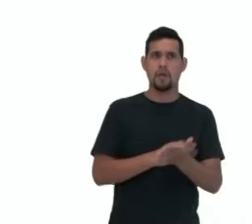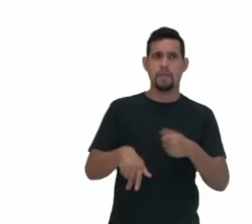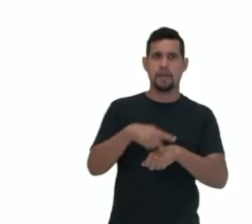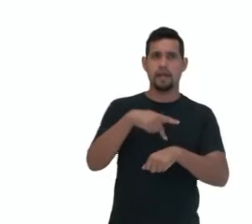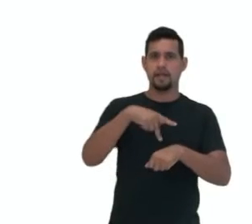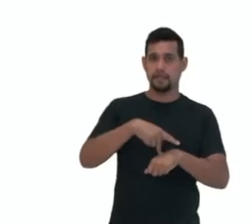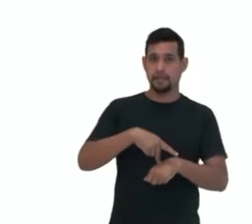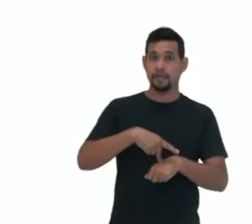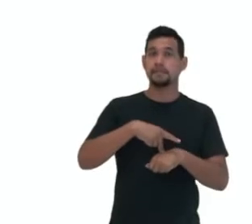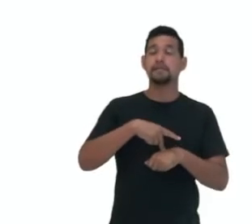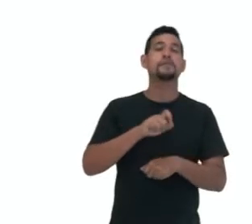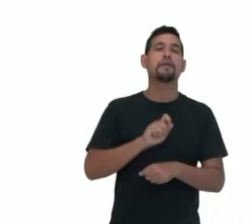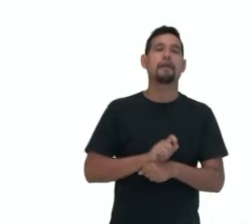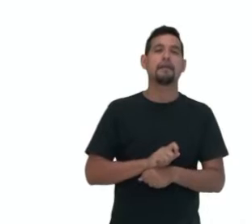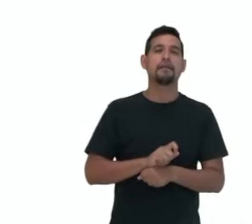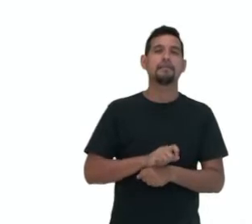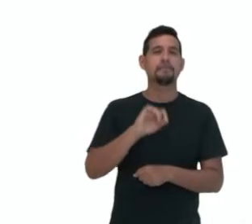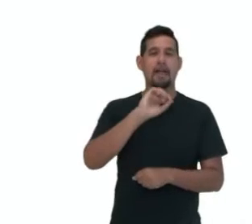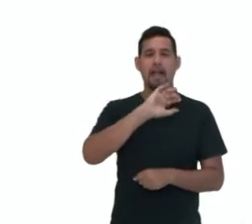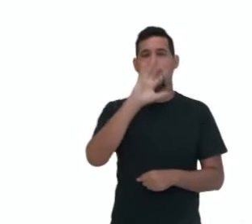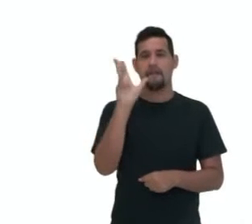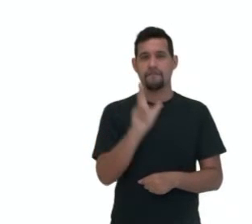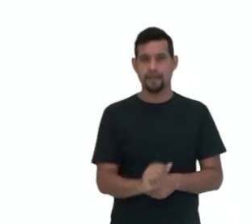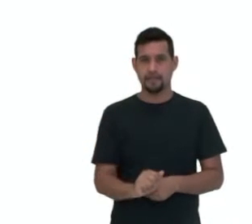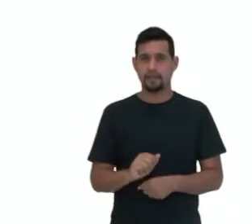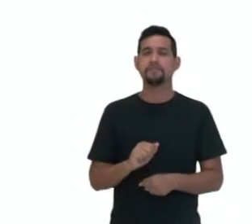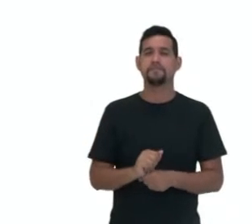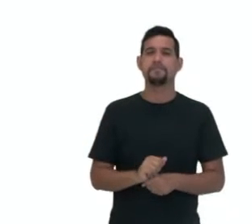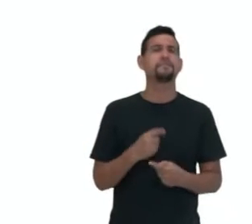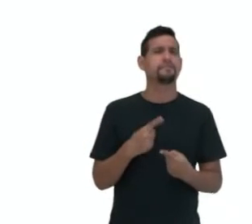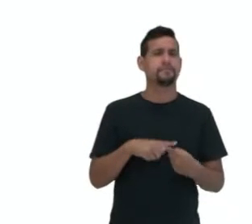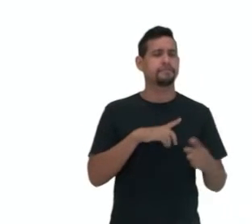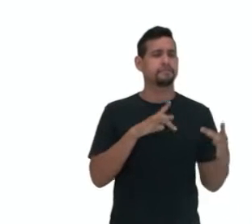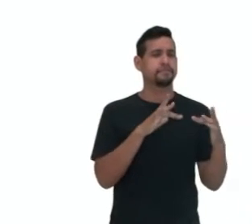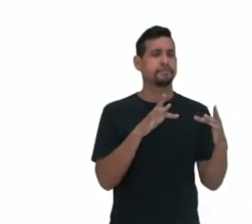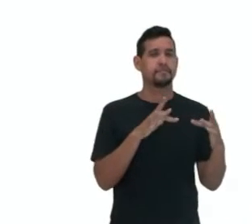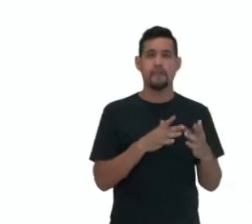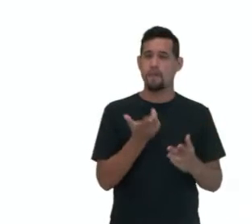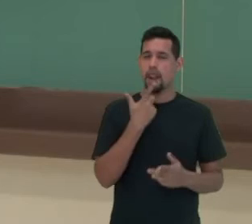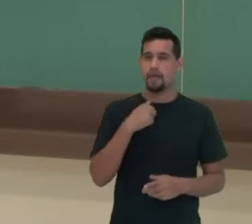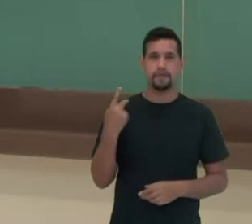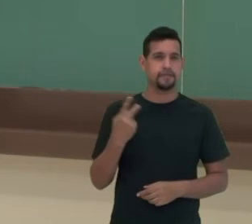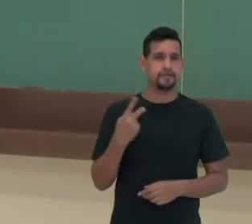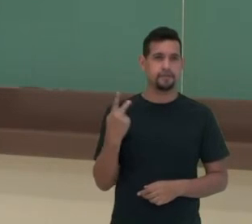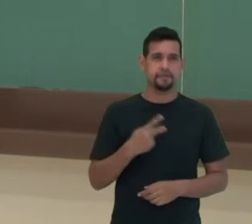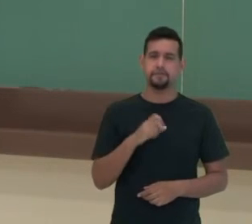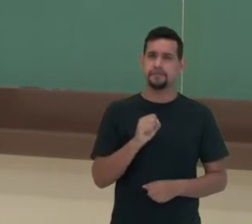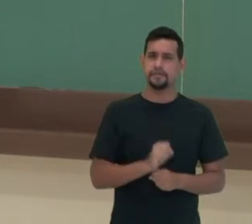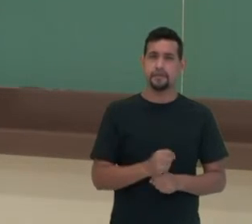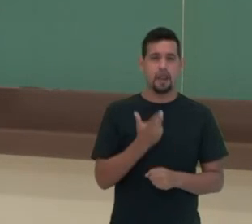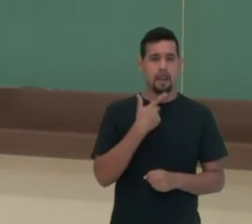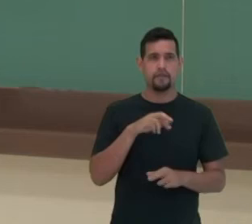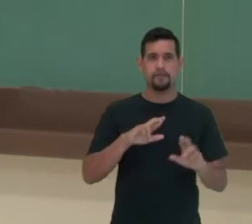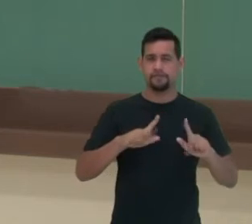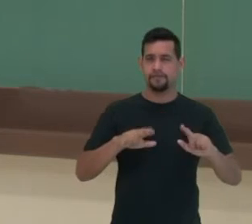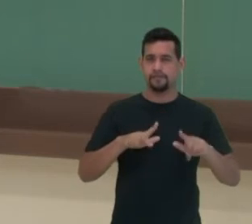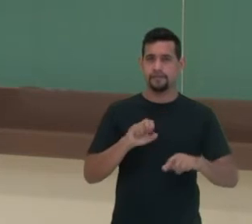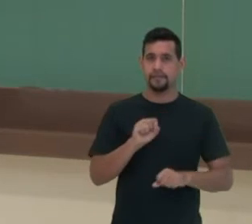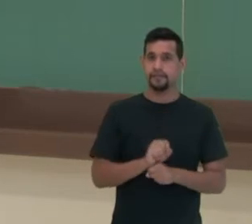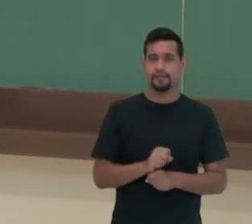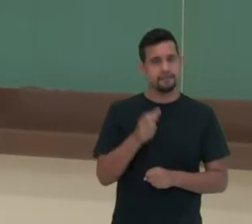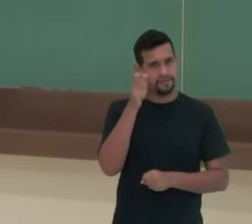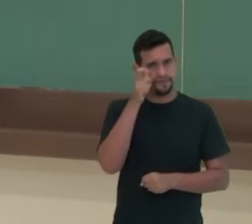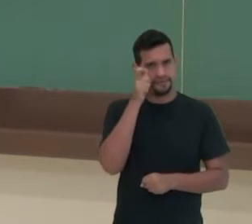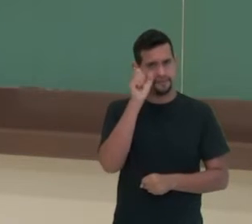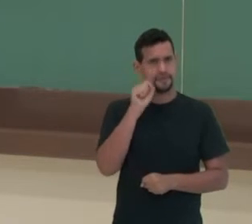África e também algumas regiões dos Estados Unidos, gente. Tem também uma língua secundária, provavelmente um dialeto, né? É muito